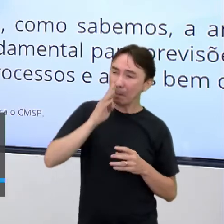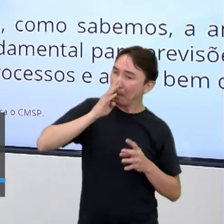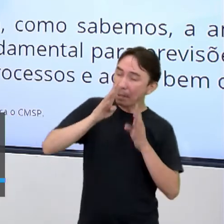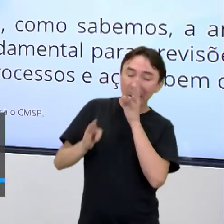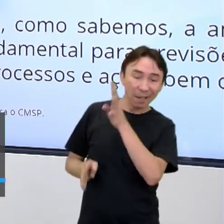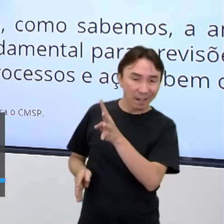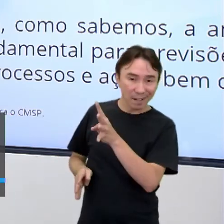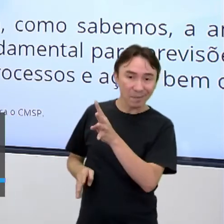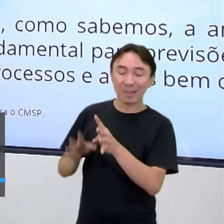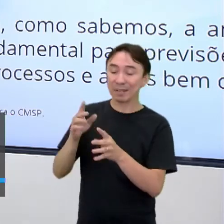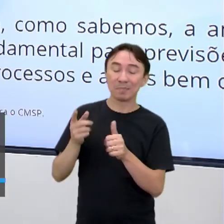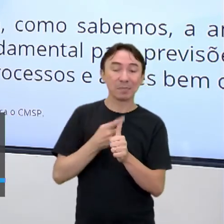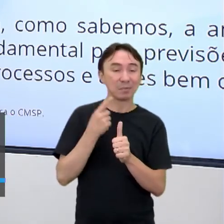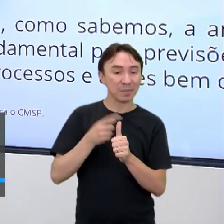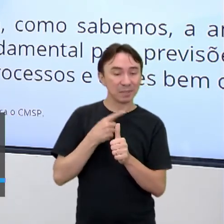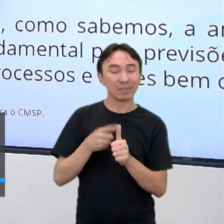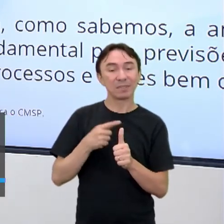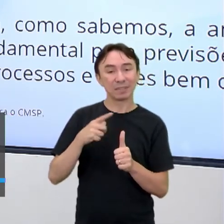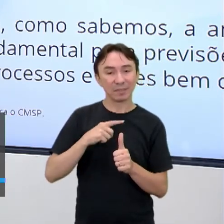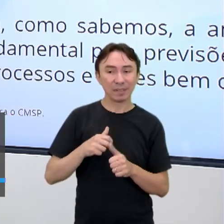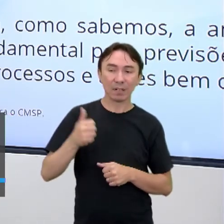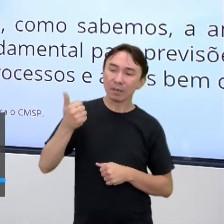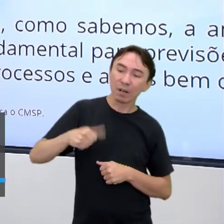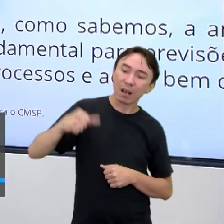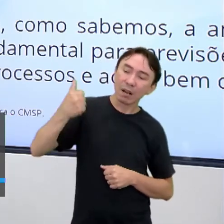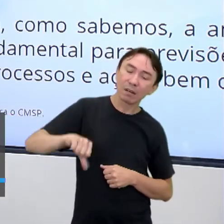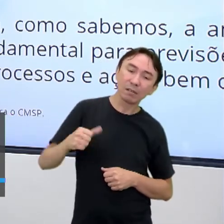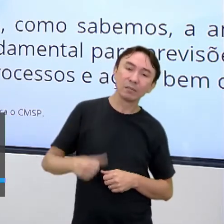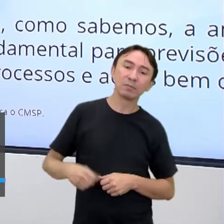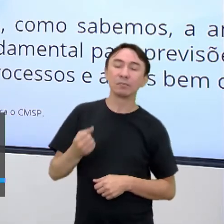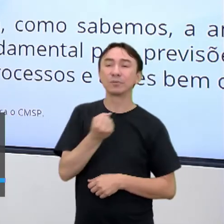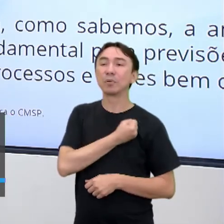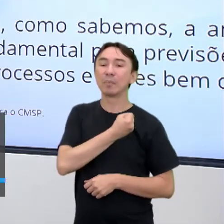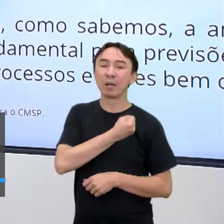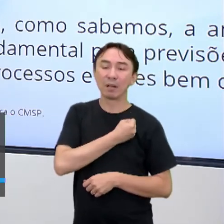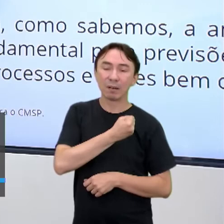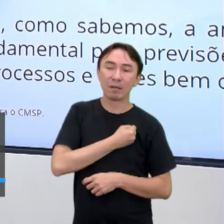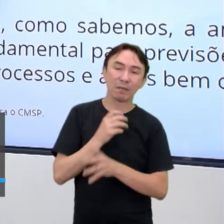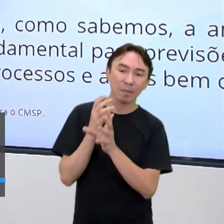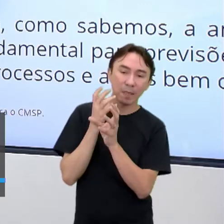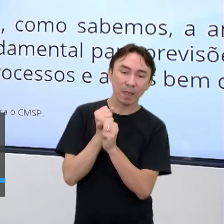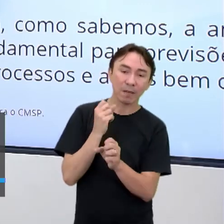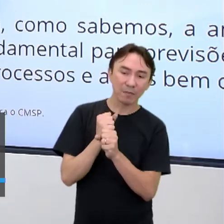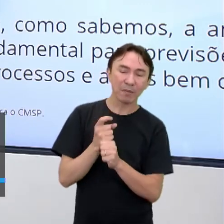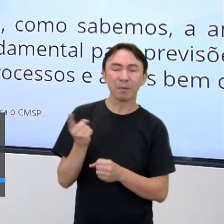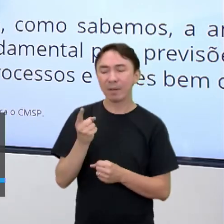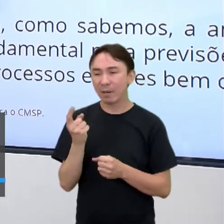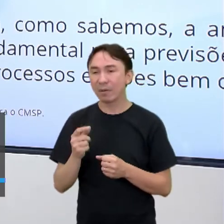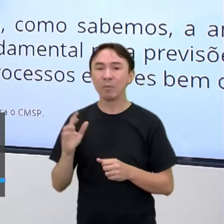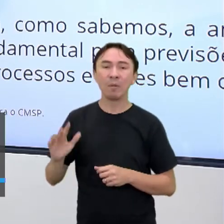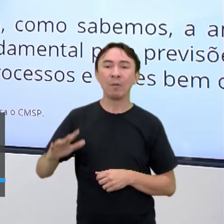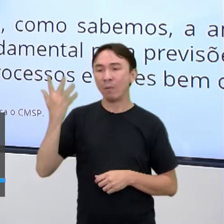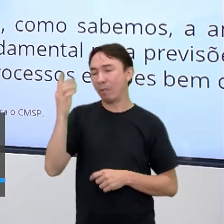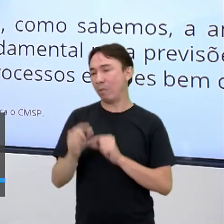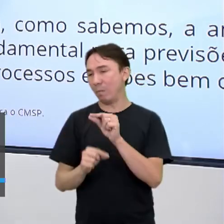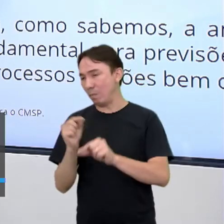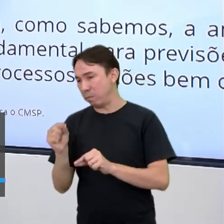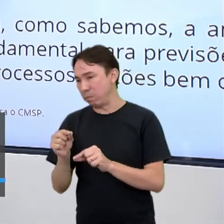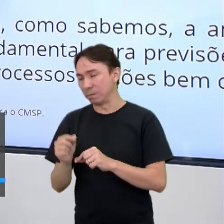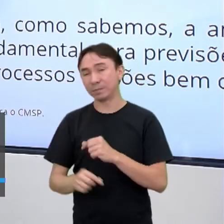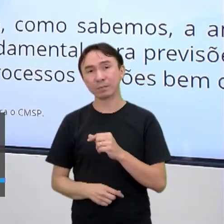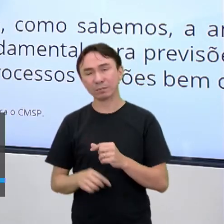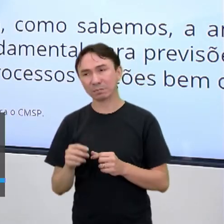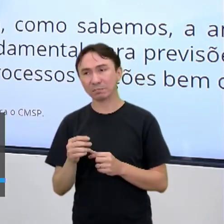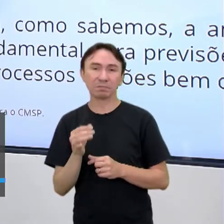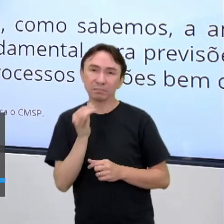fazer a análise numérica, né? Entender o que está acontecendo, só que isso não acontece quando o objetivo final dá certo. Você só vai